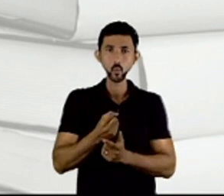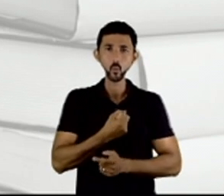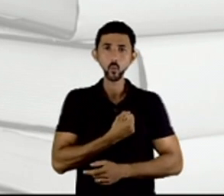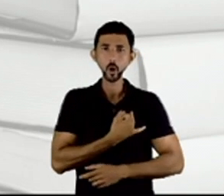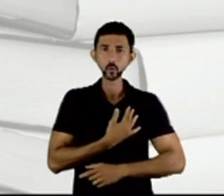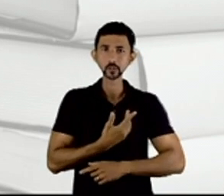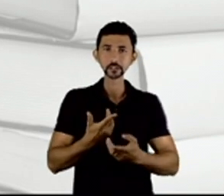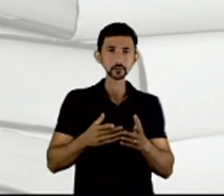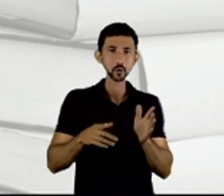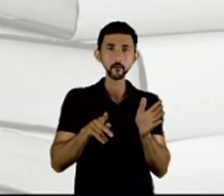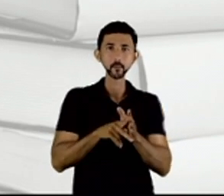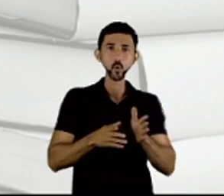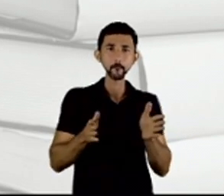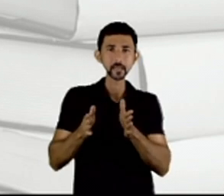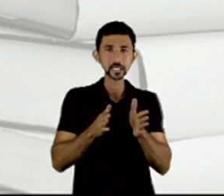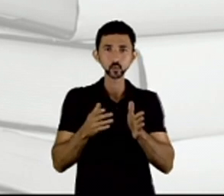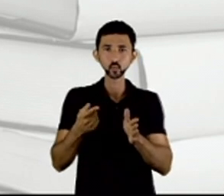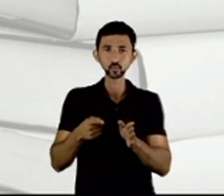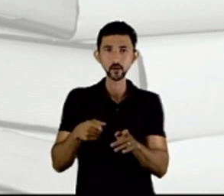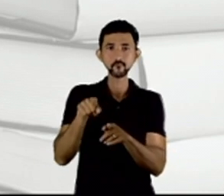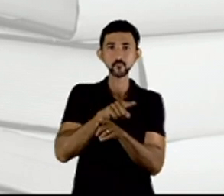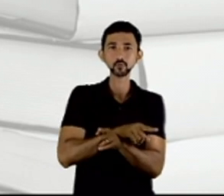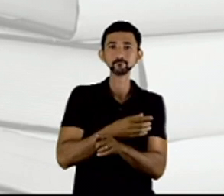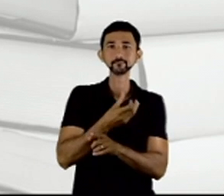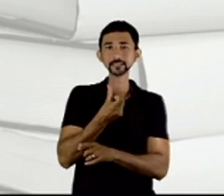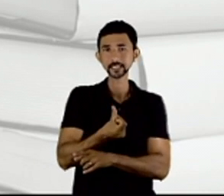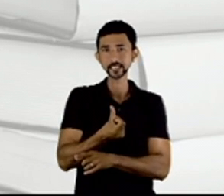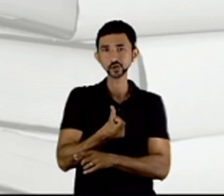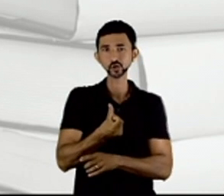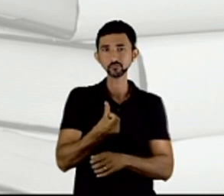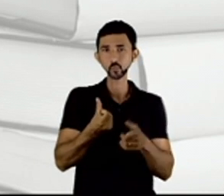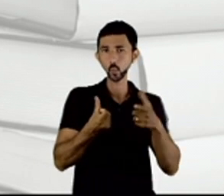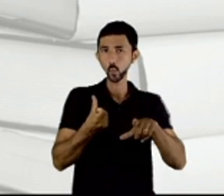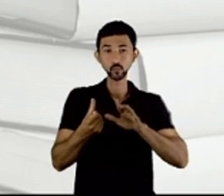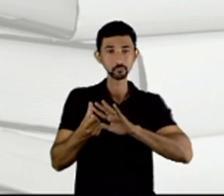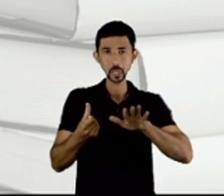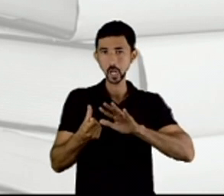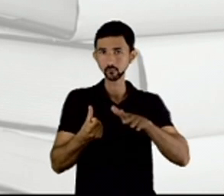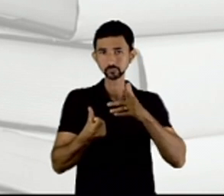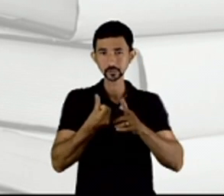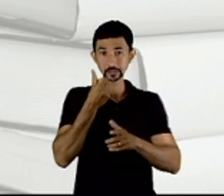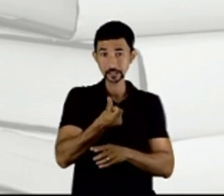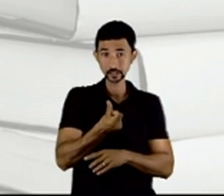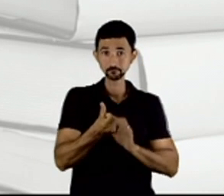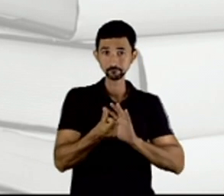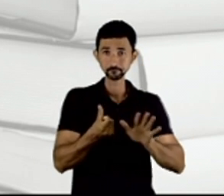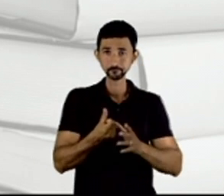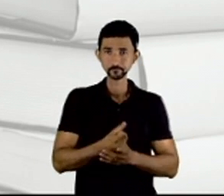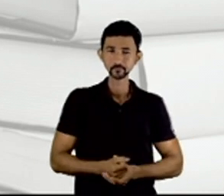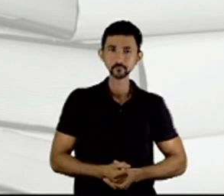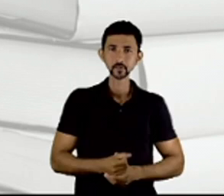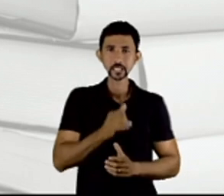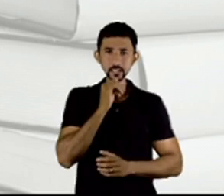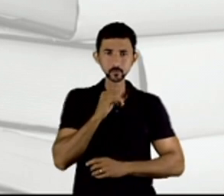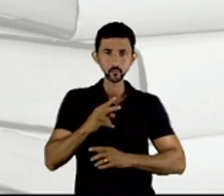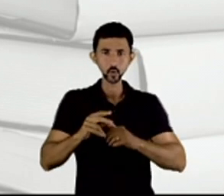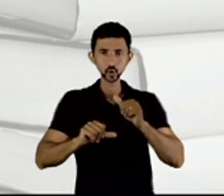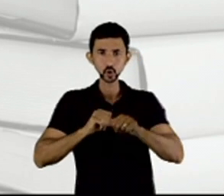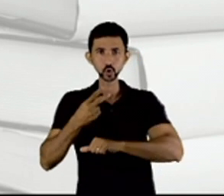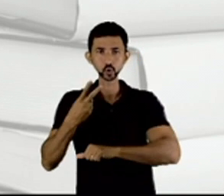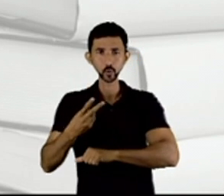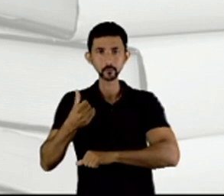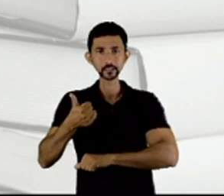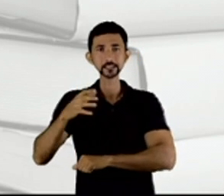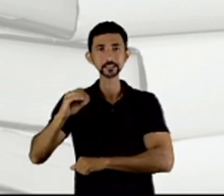que não pertencia ao período, que foi o algarismo 6, certo? Que é o aperíodo. Se fosse 2, seria multiplicado por